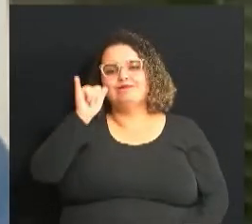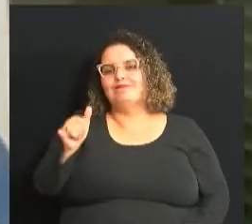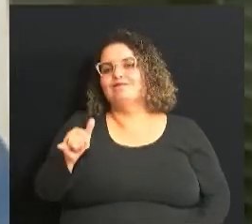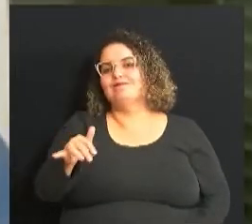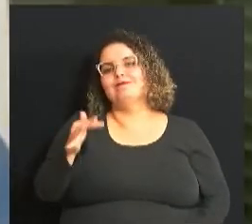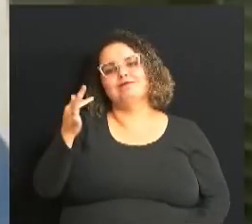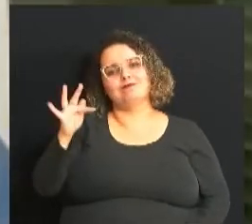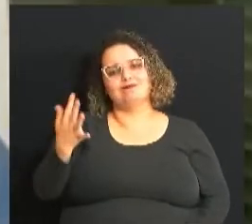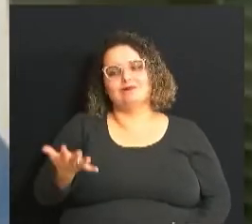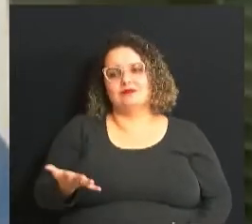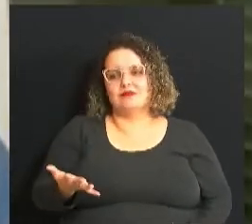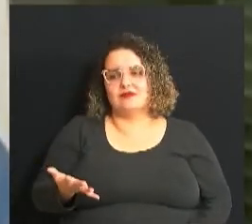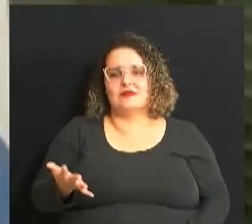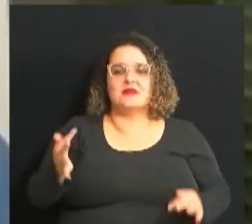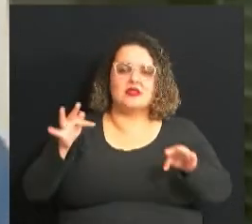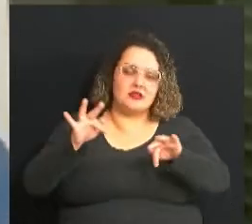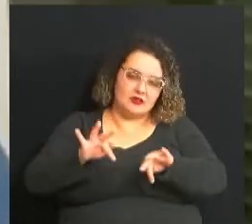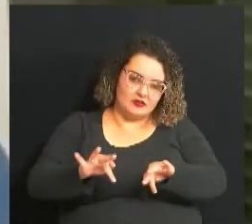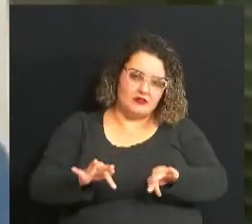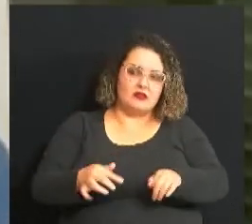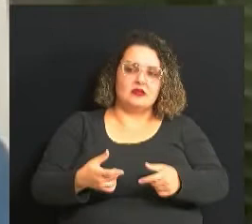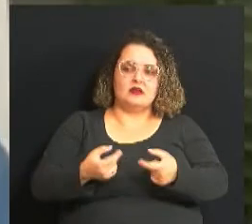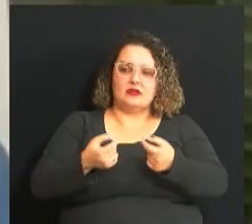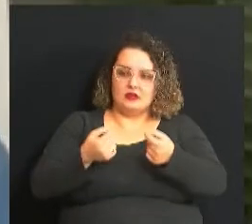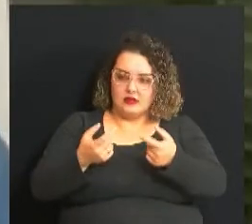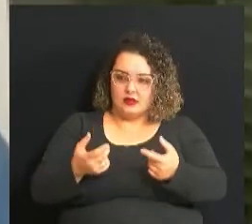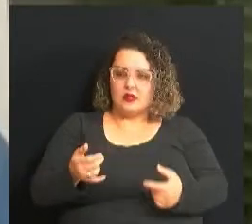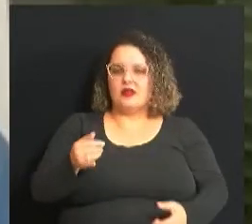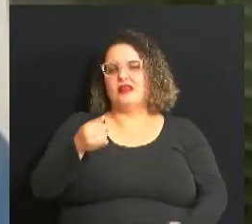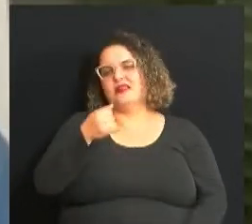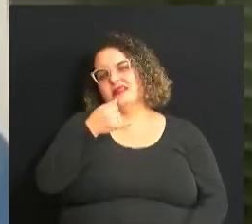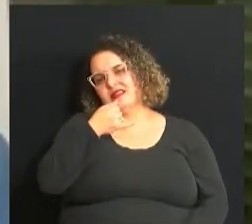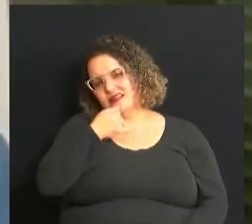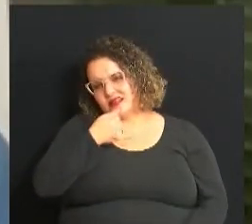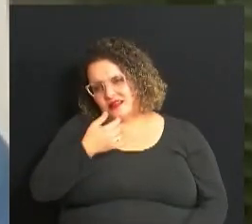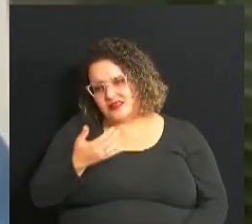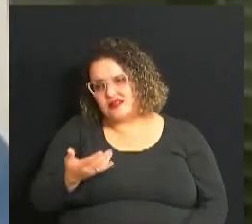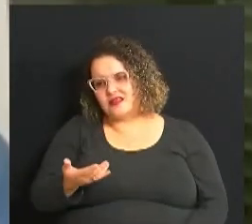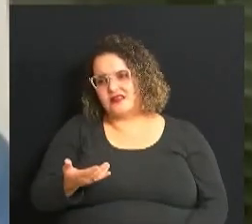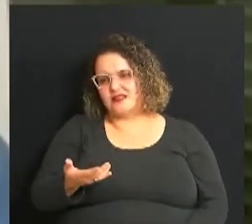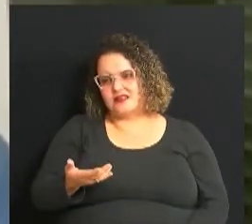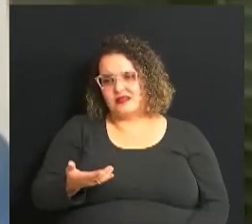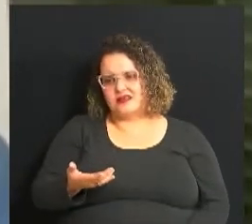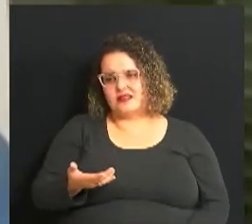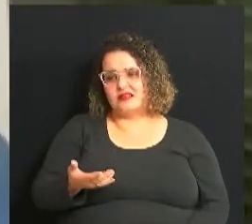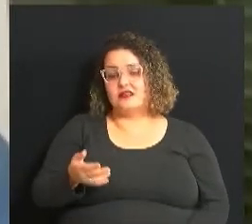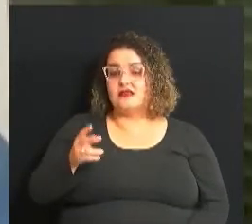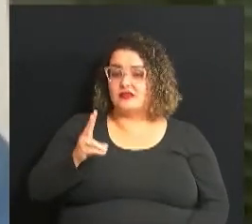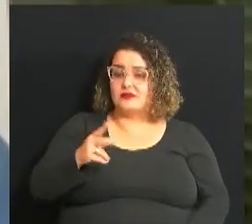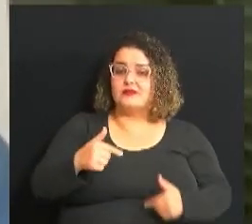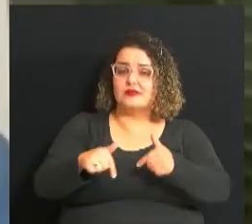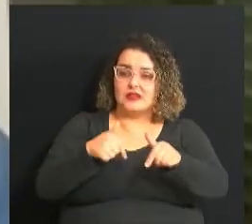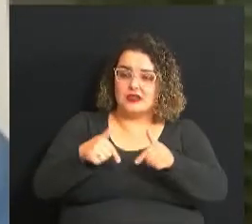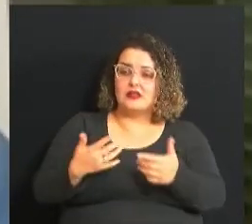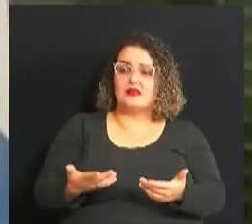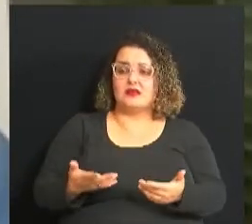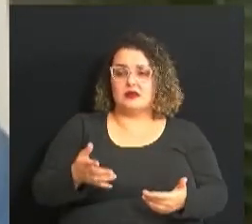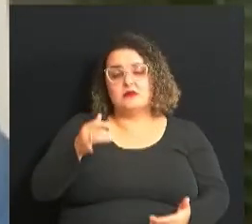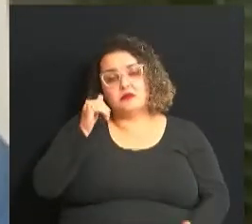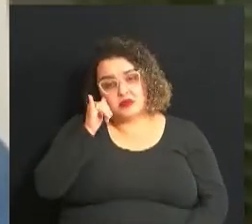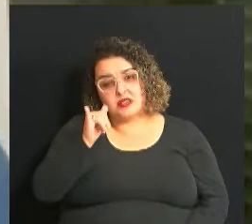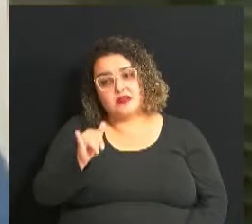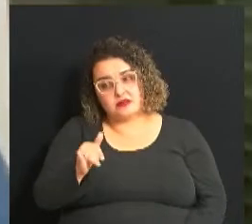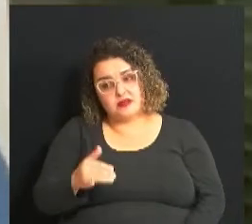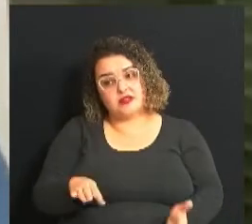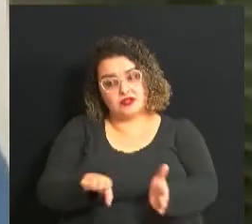final da doença, é um final bastante triste e a gente sempre trabalha para evitar que ele chegue a esse